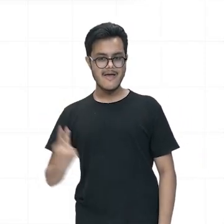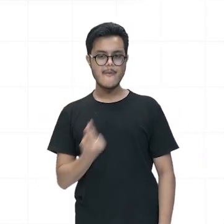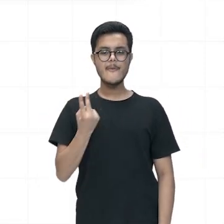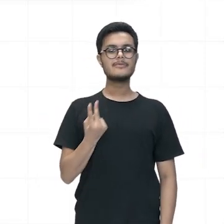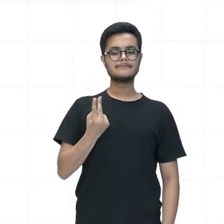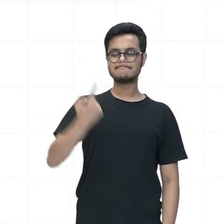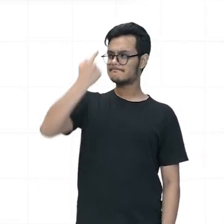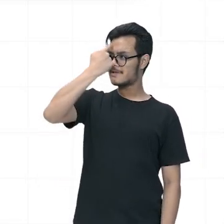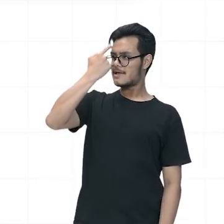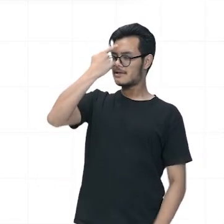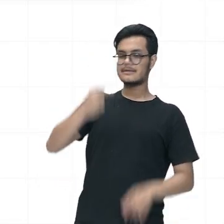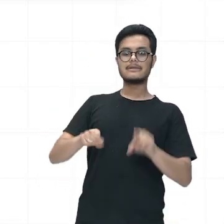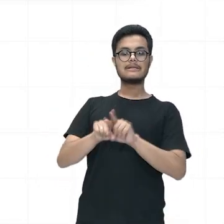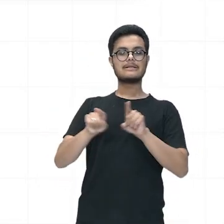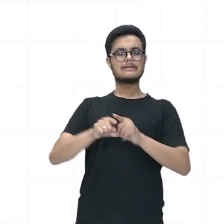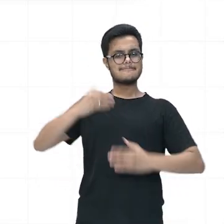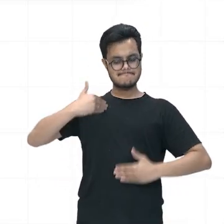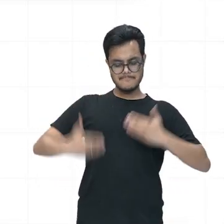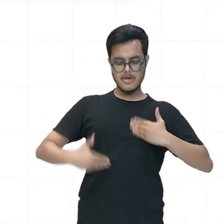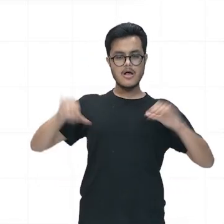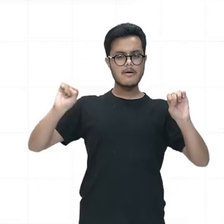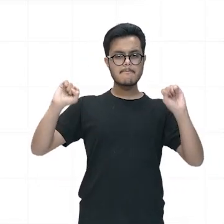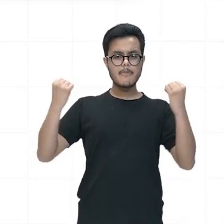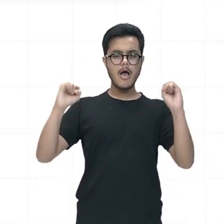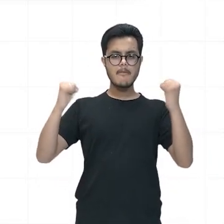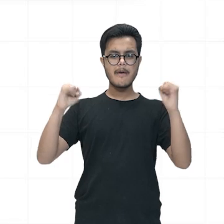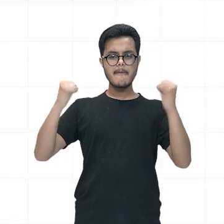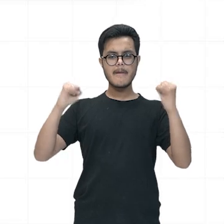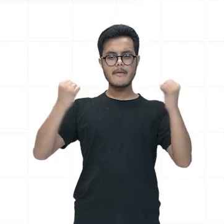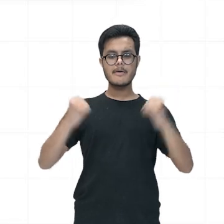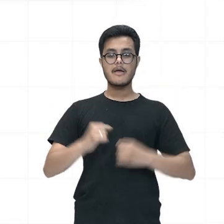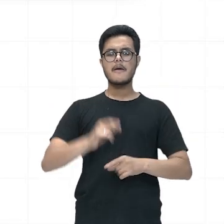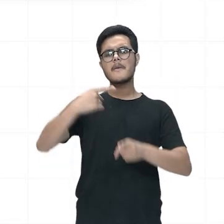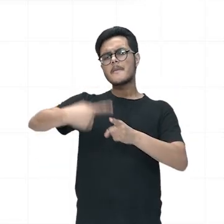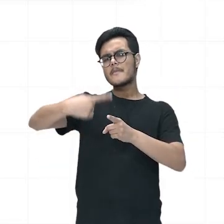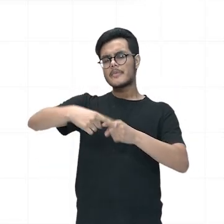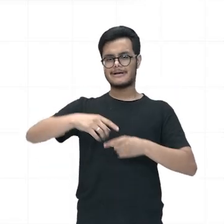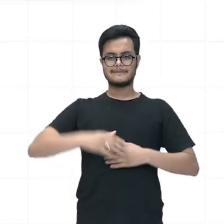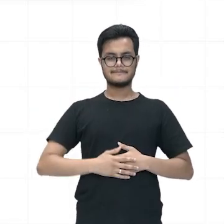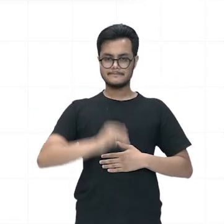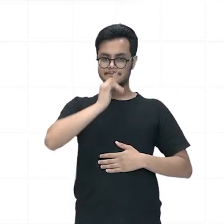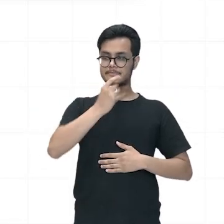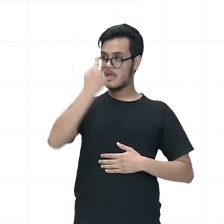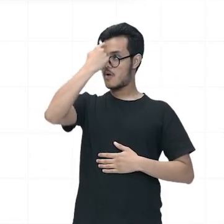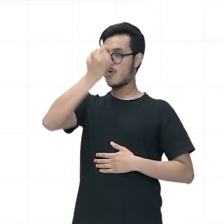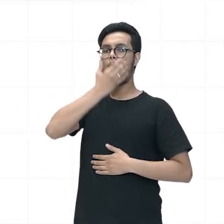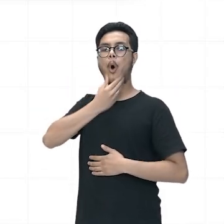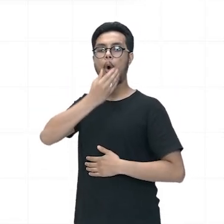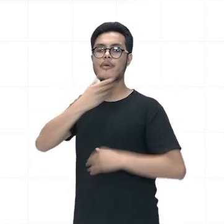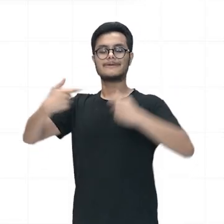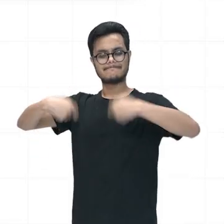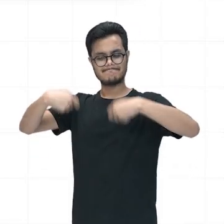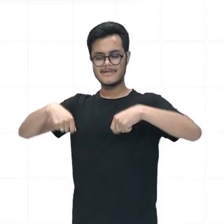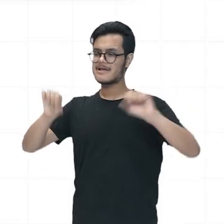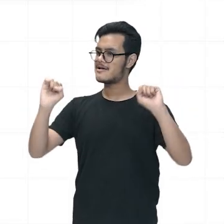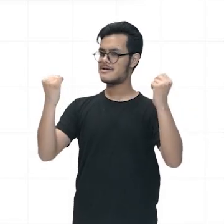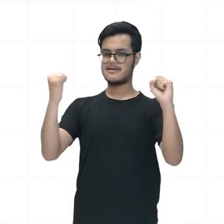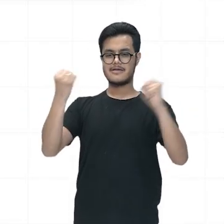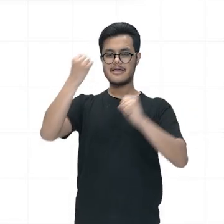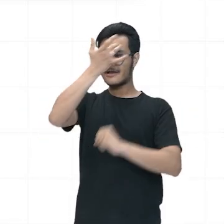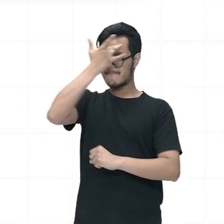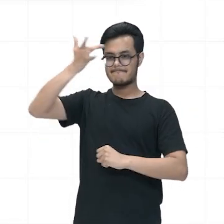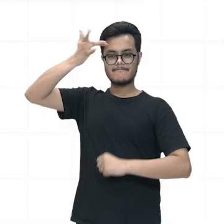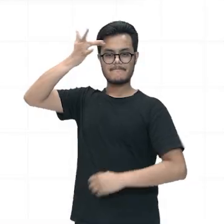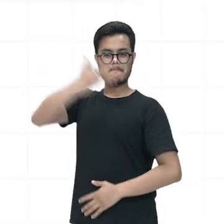mesmo tempo que eles também faziam exercícios físicos, porque eles diziam o seguinte: o intelecto tem que acompanhar também, né, a